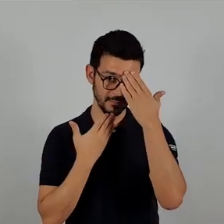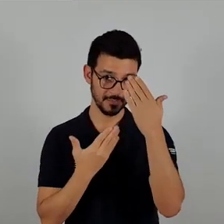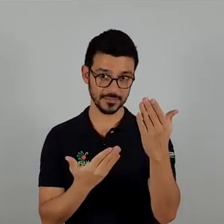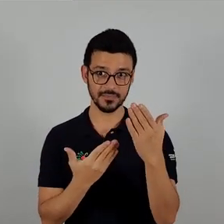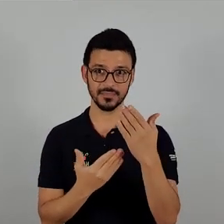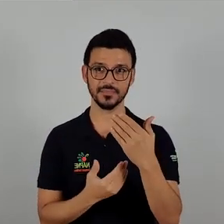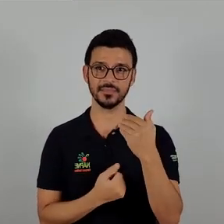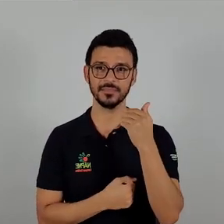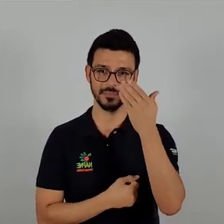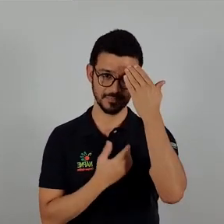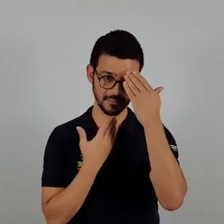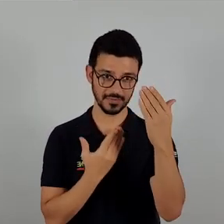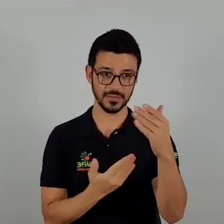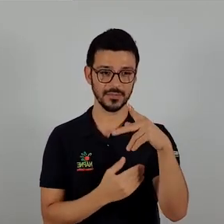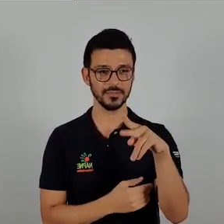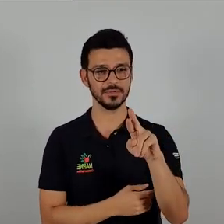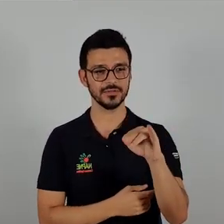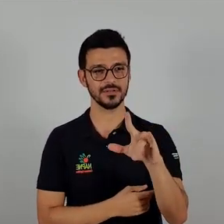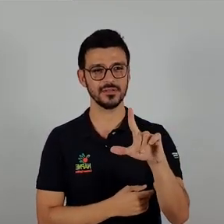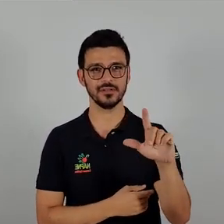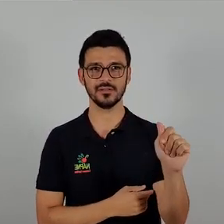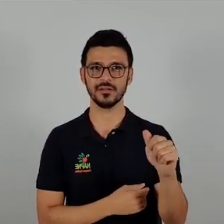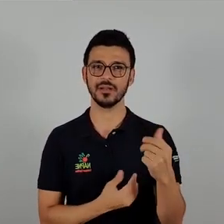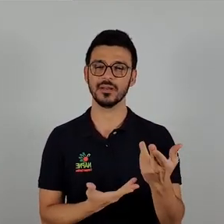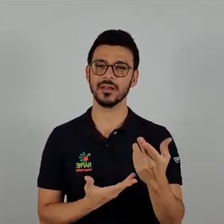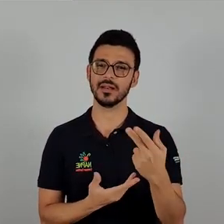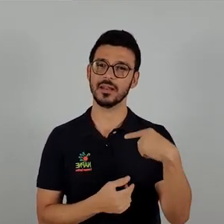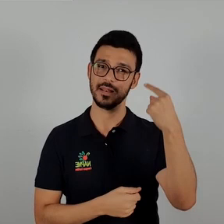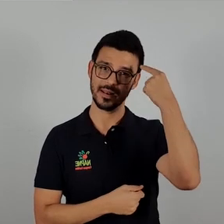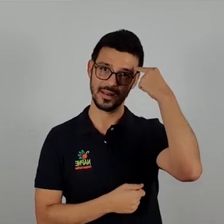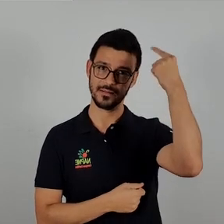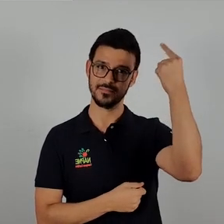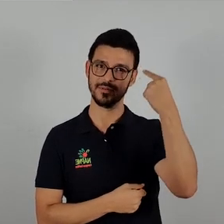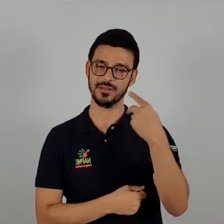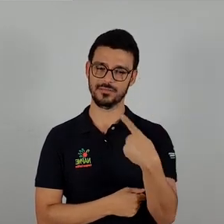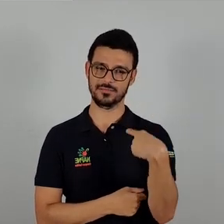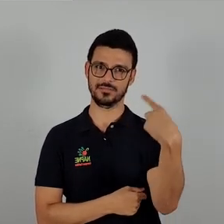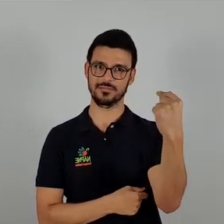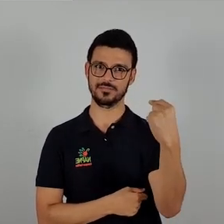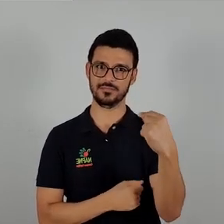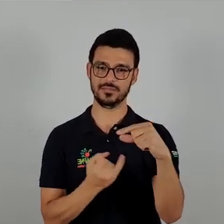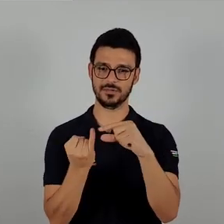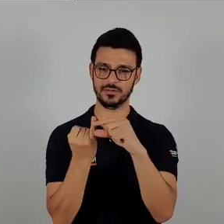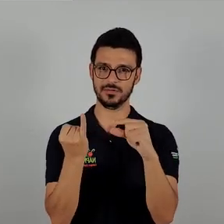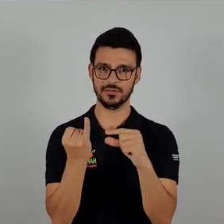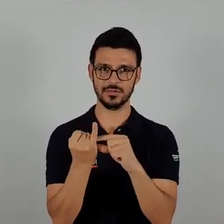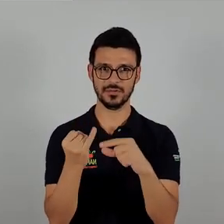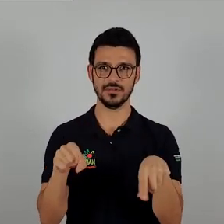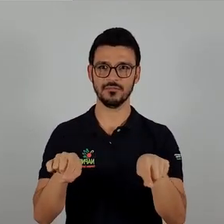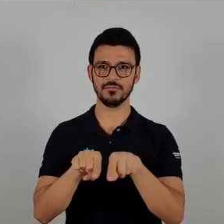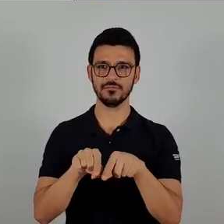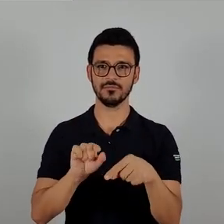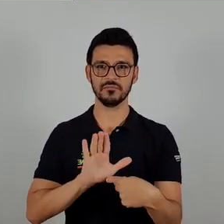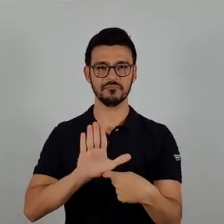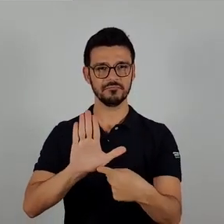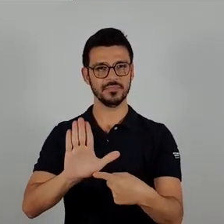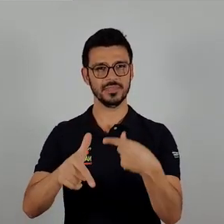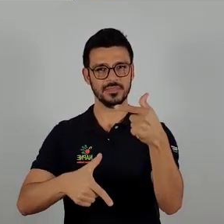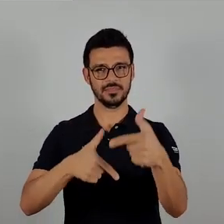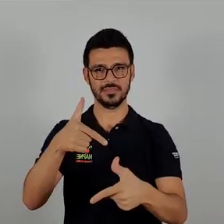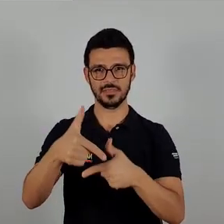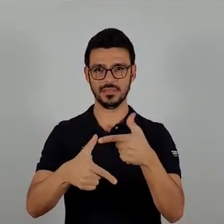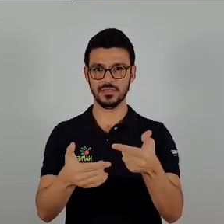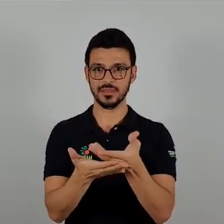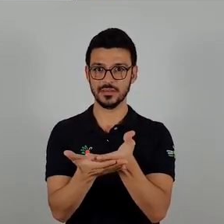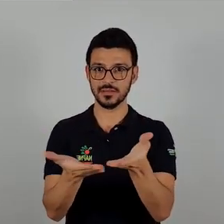pelo teu convite, pela lembrança, né, do nosso nome aí, frente ao Instituto, frente às organizações, né, o pessoal que